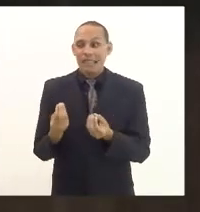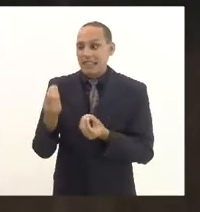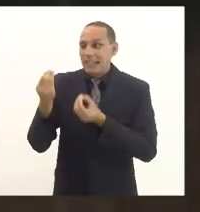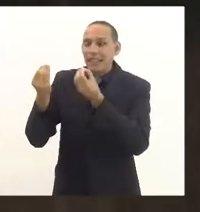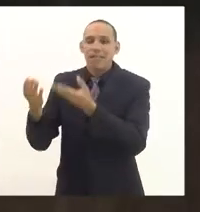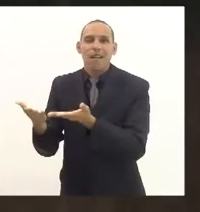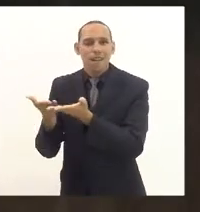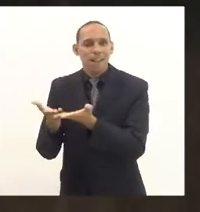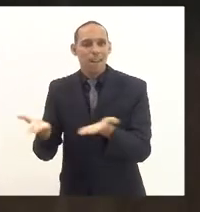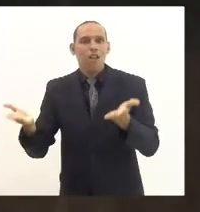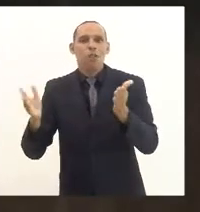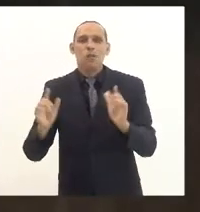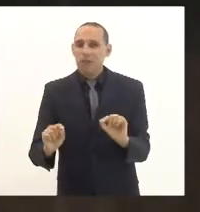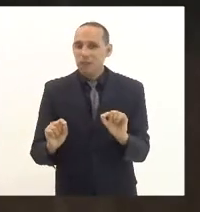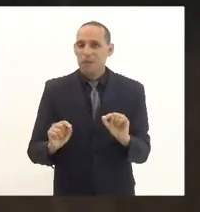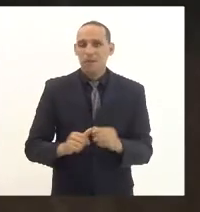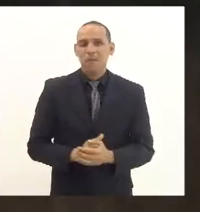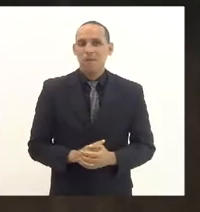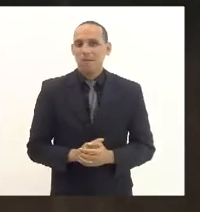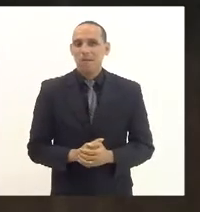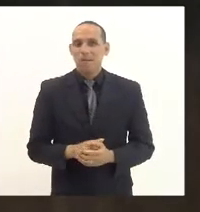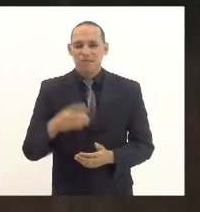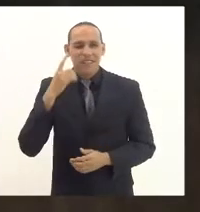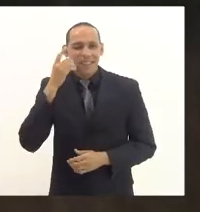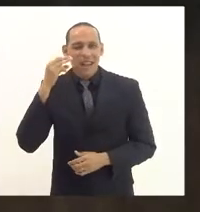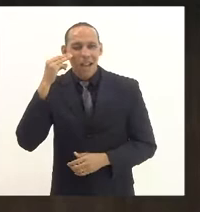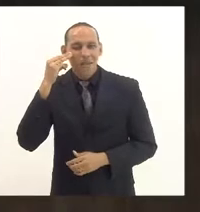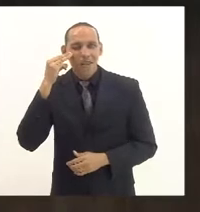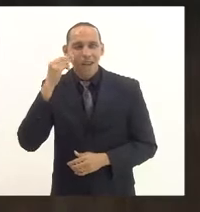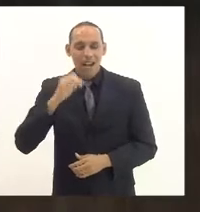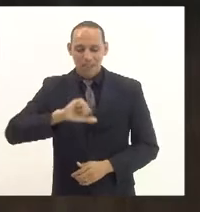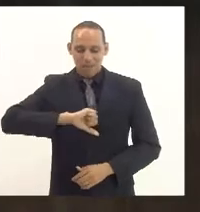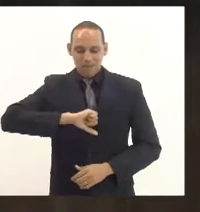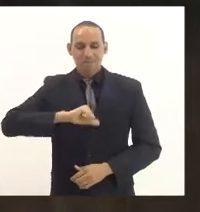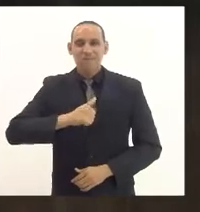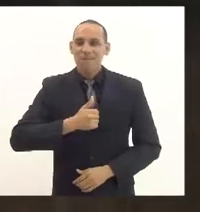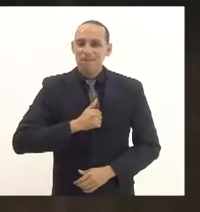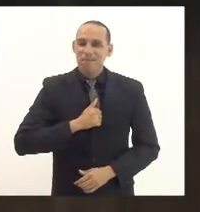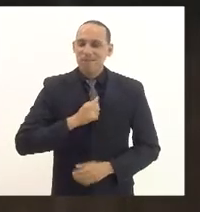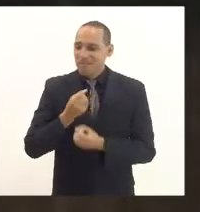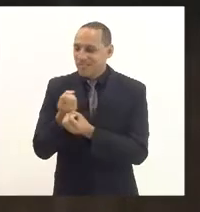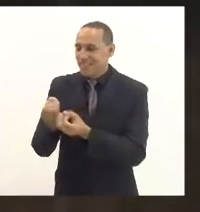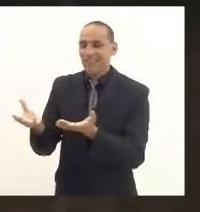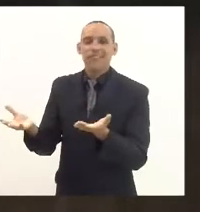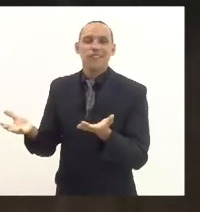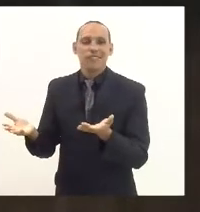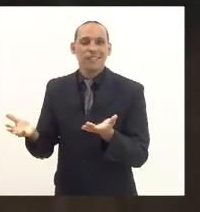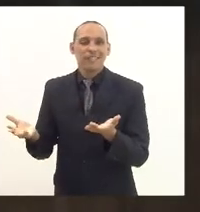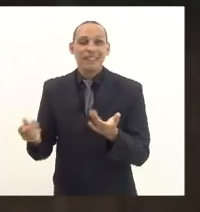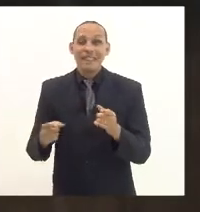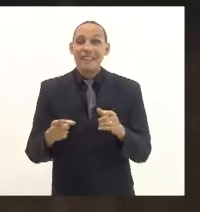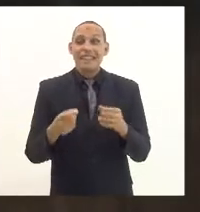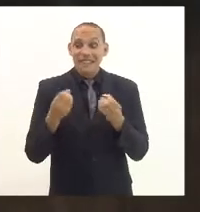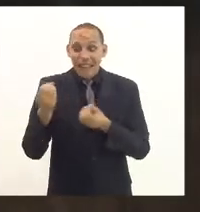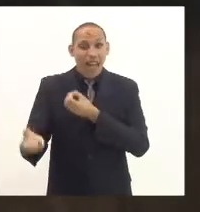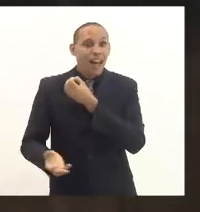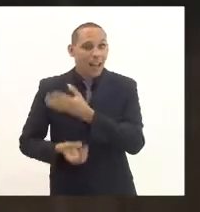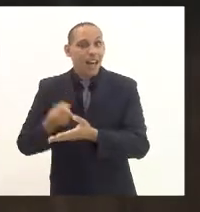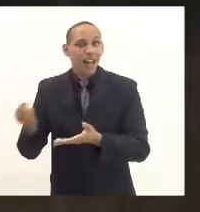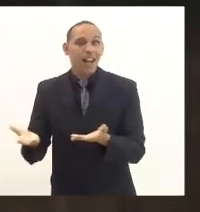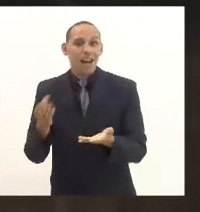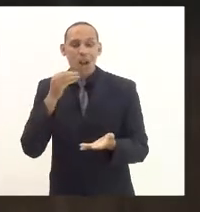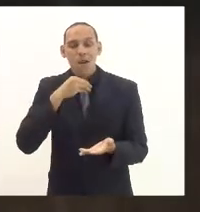para essas mulheres, deputada Mônica, a autoestima delas. Nós estaremos devolvendo para elas ou dando para elas